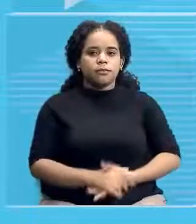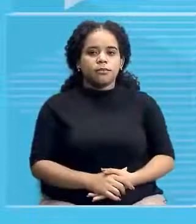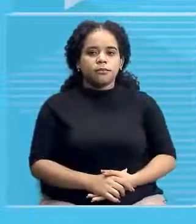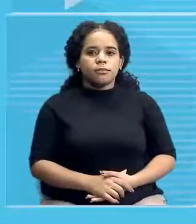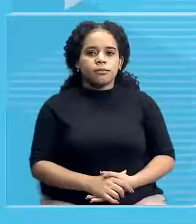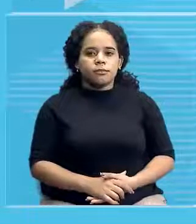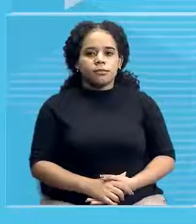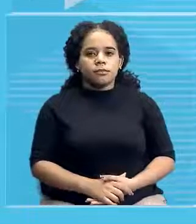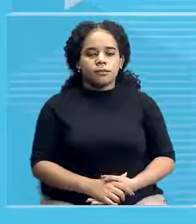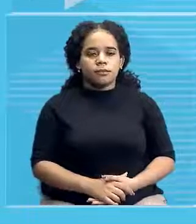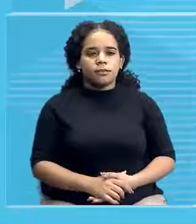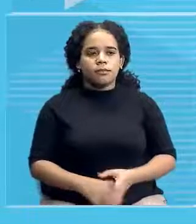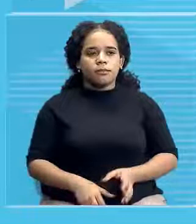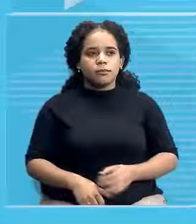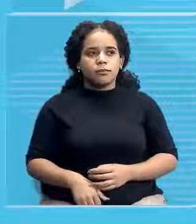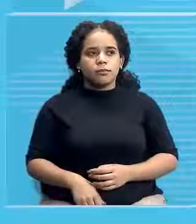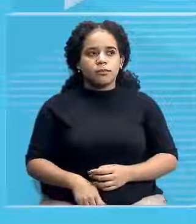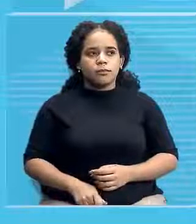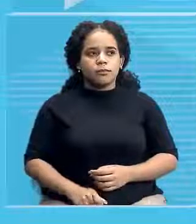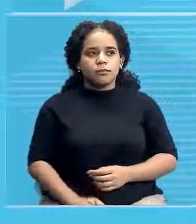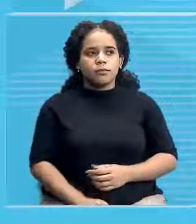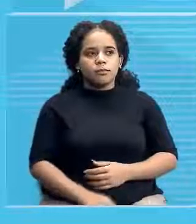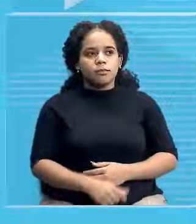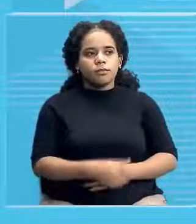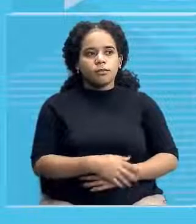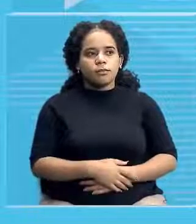Beleza? Você entendeu?